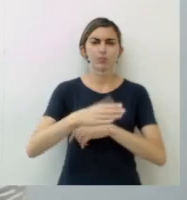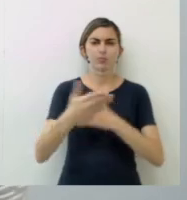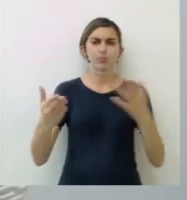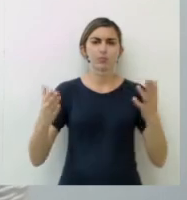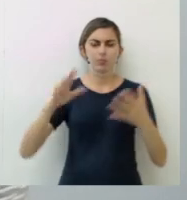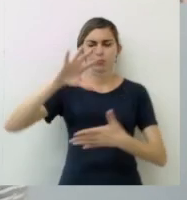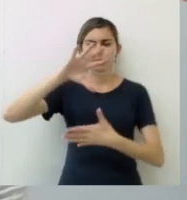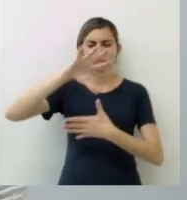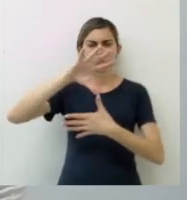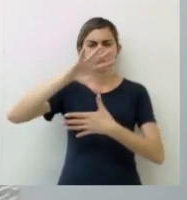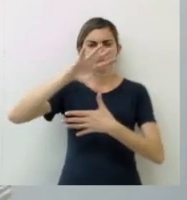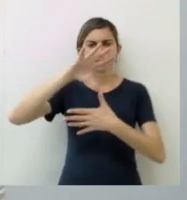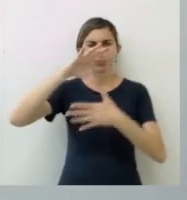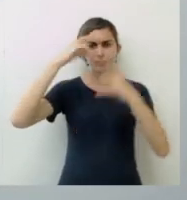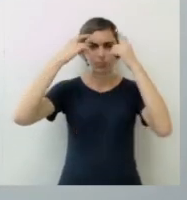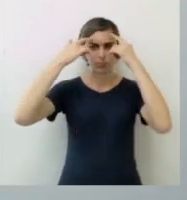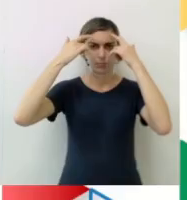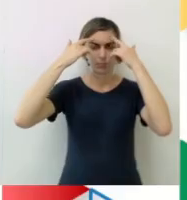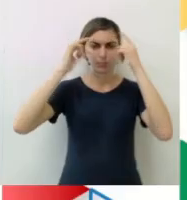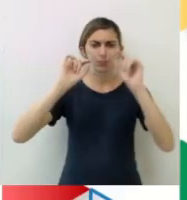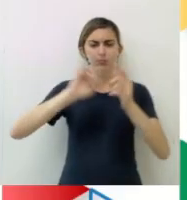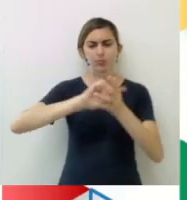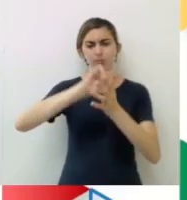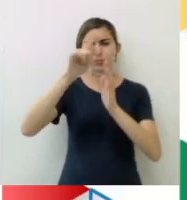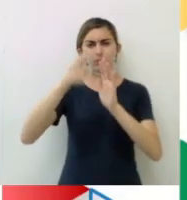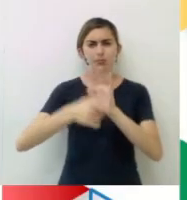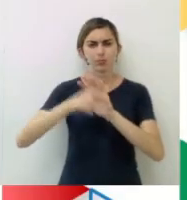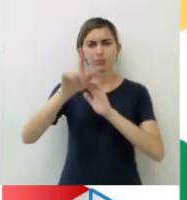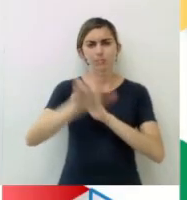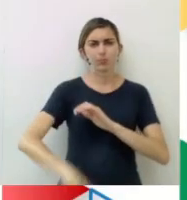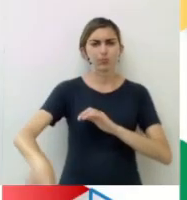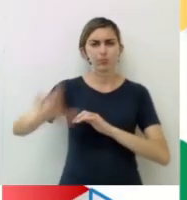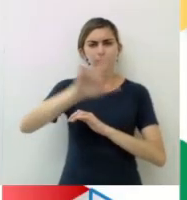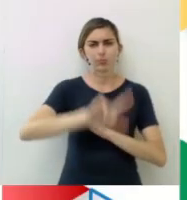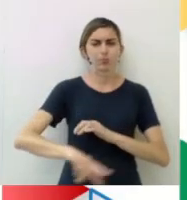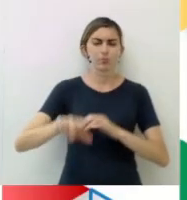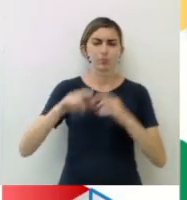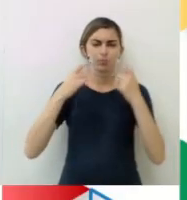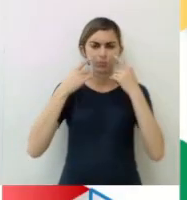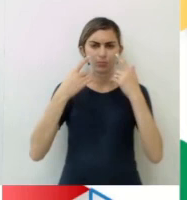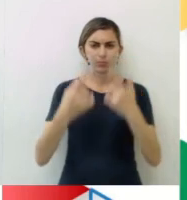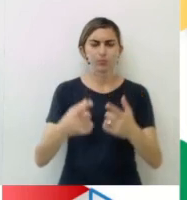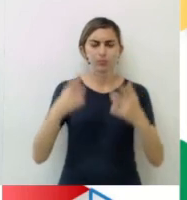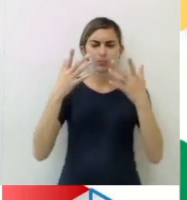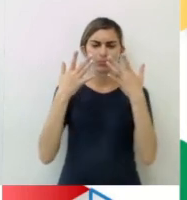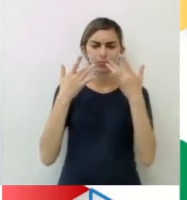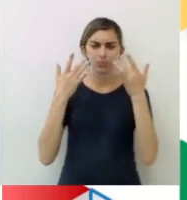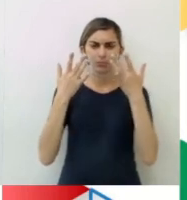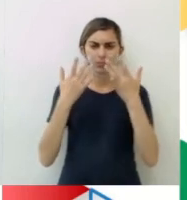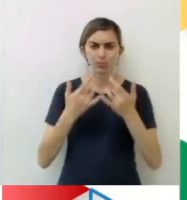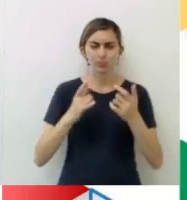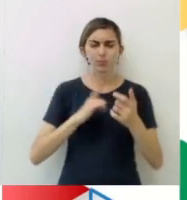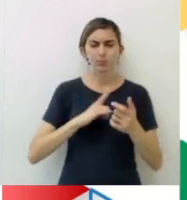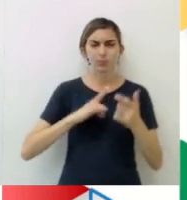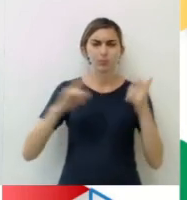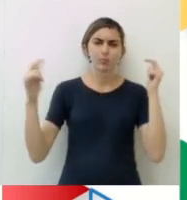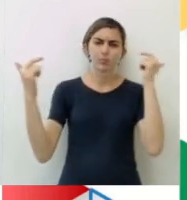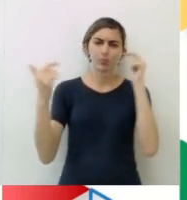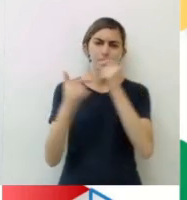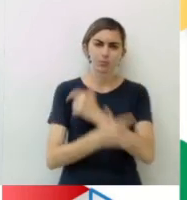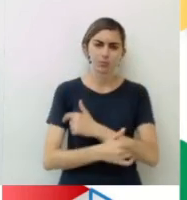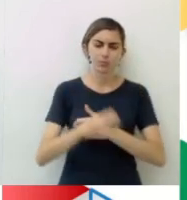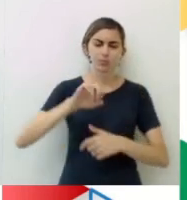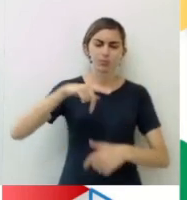pequeno mapa mental do que seriam gêneros literários. Nós temos o dramático, temos o lírico,